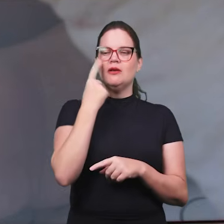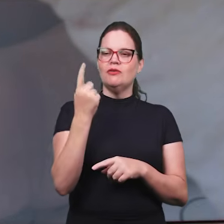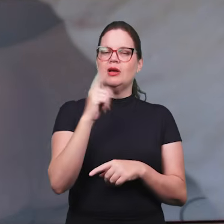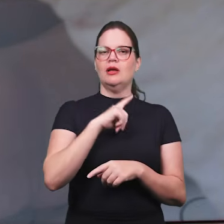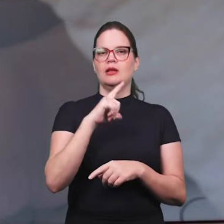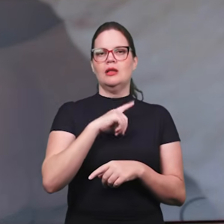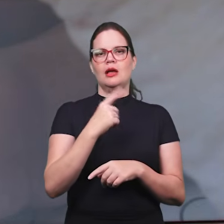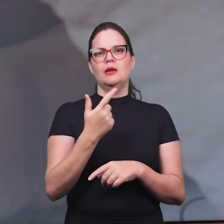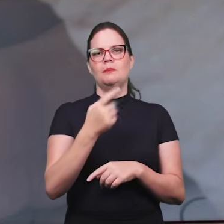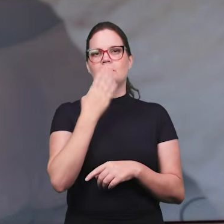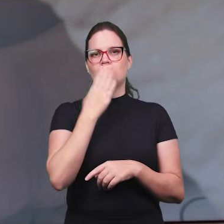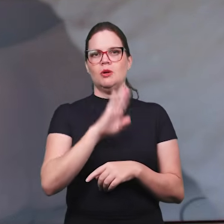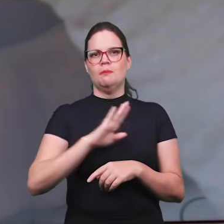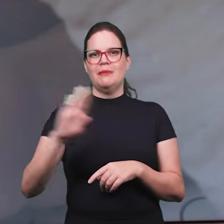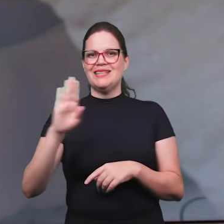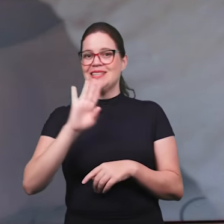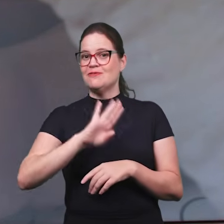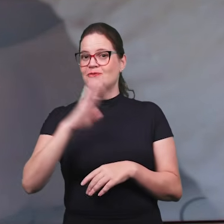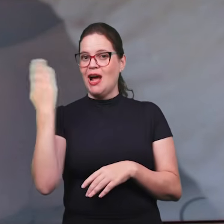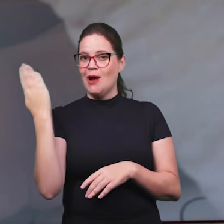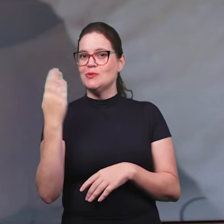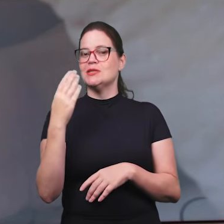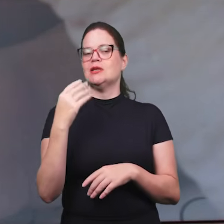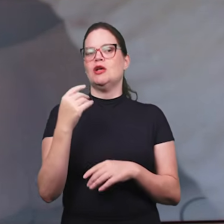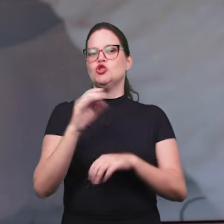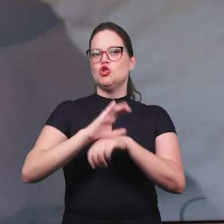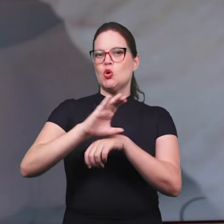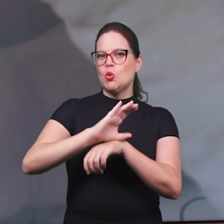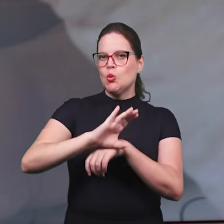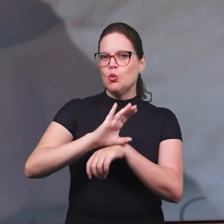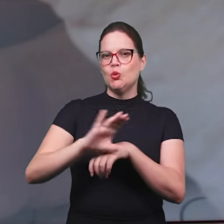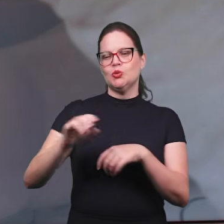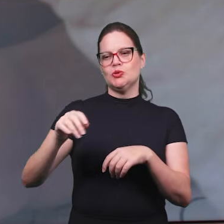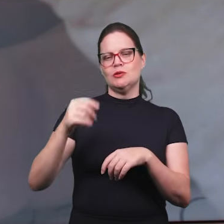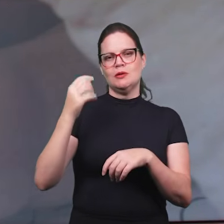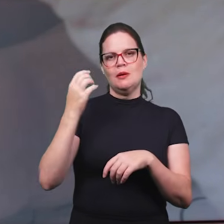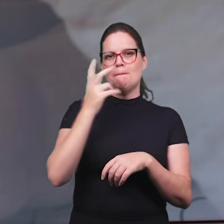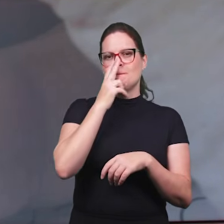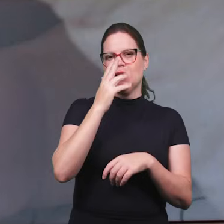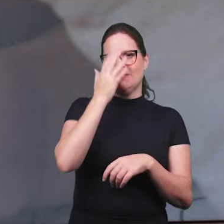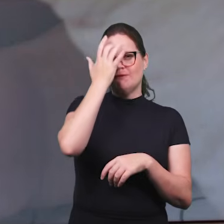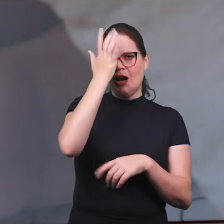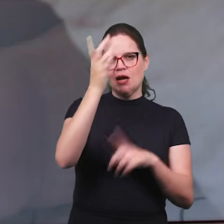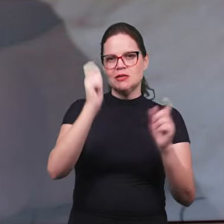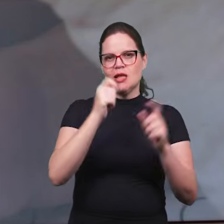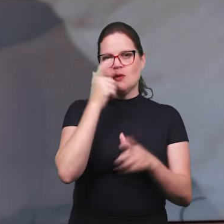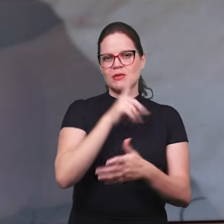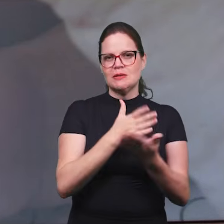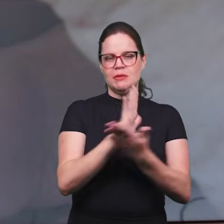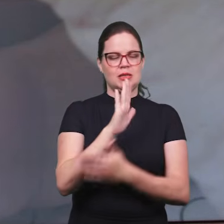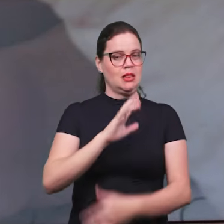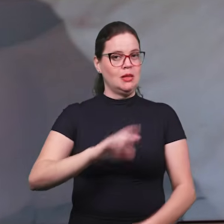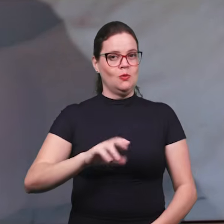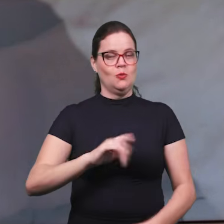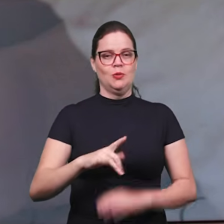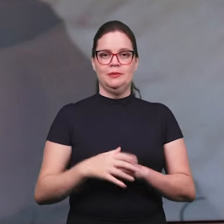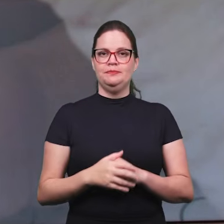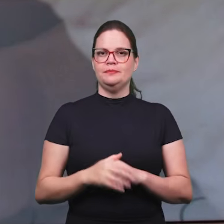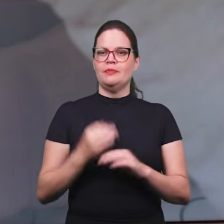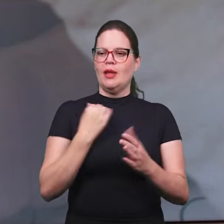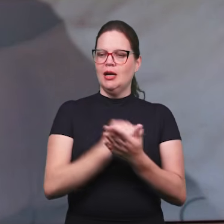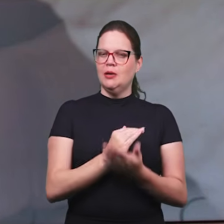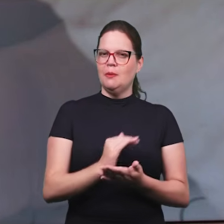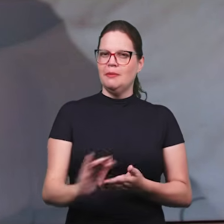ofertas sendo feitas, promessas falsas de uma facilidade para conseguir a aprovação e